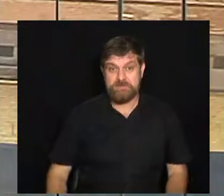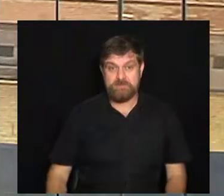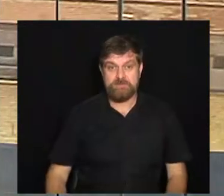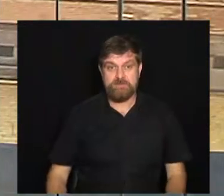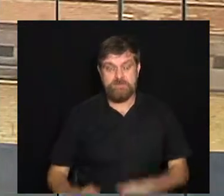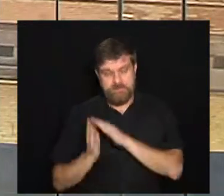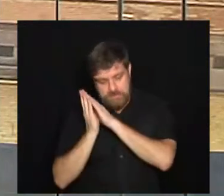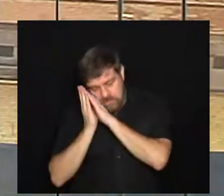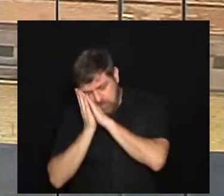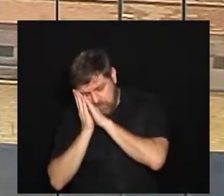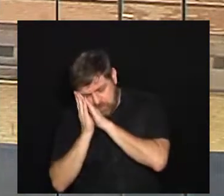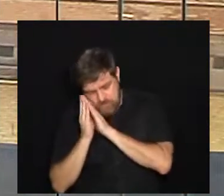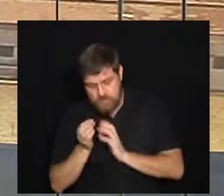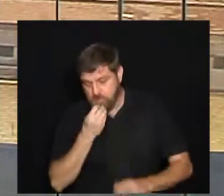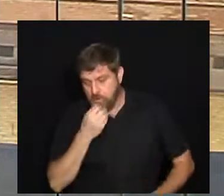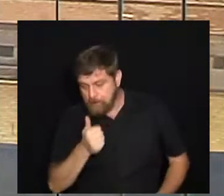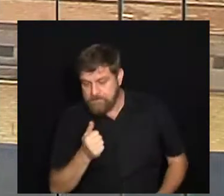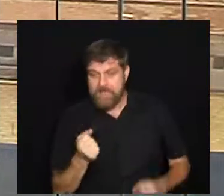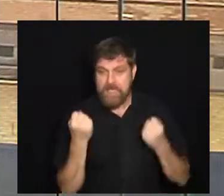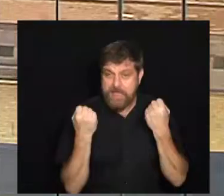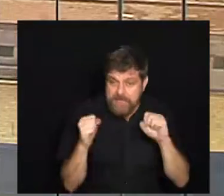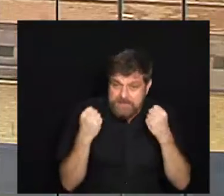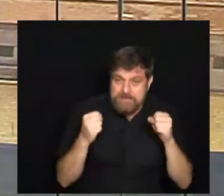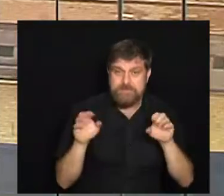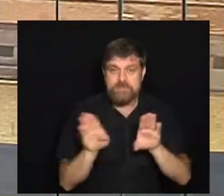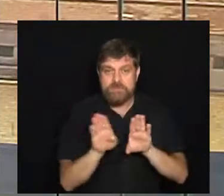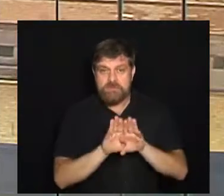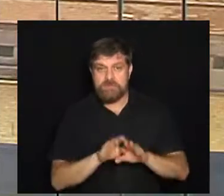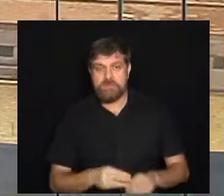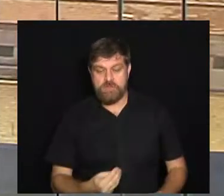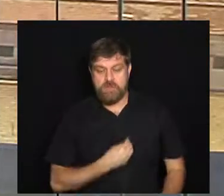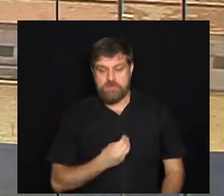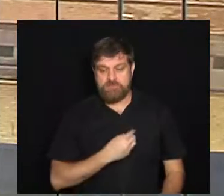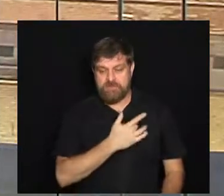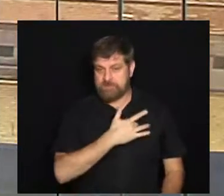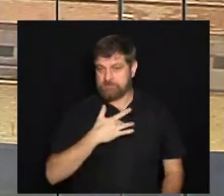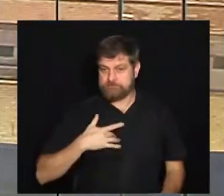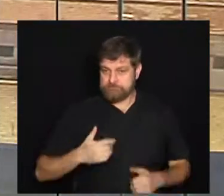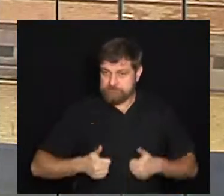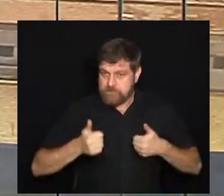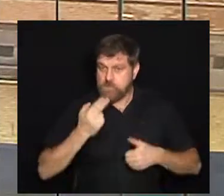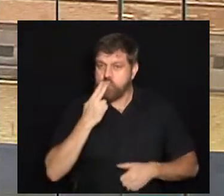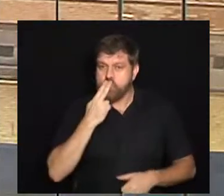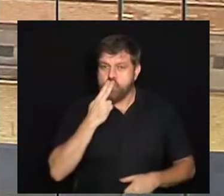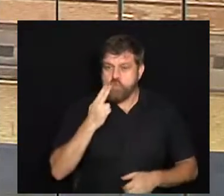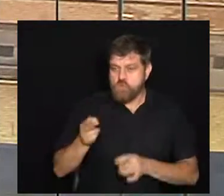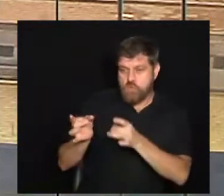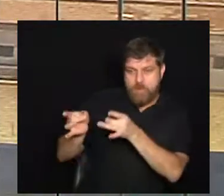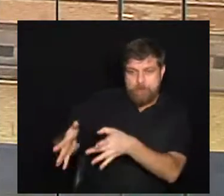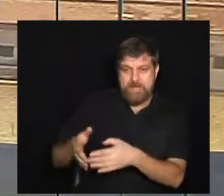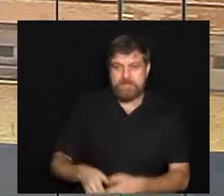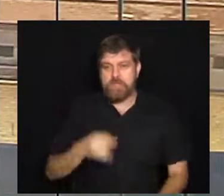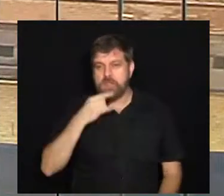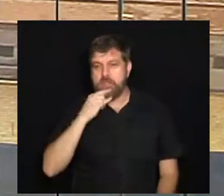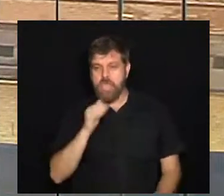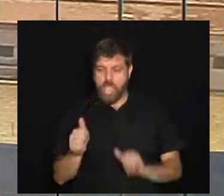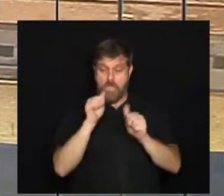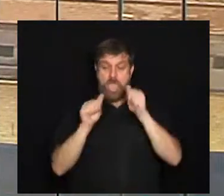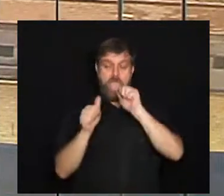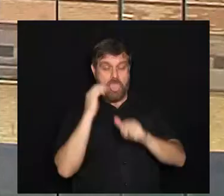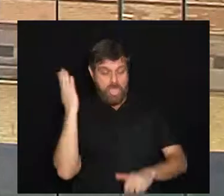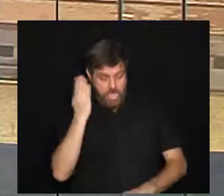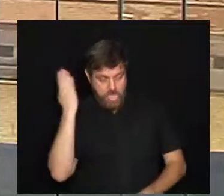é dormindo bem comendo bem praticar exercício físico tem uma vida saudável não fumando né no usando é álcool grandes